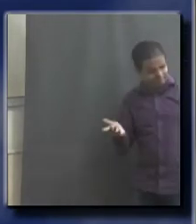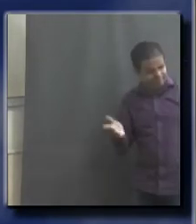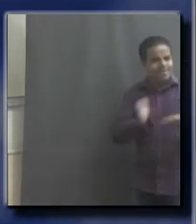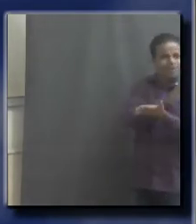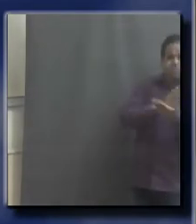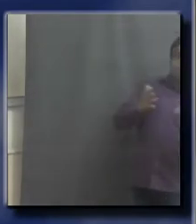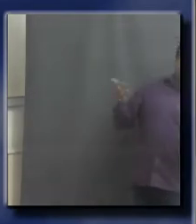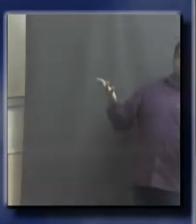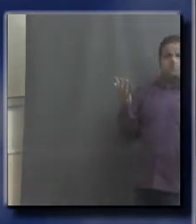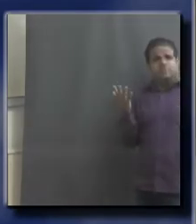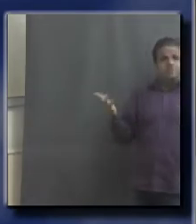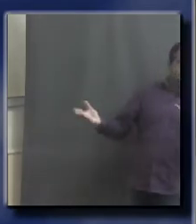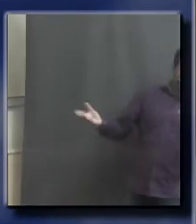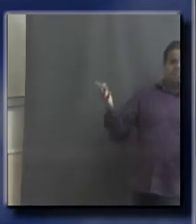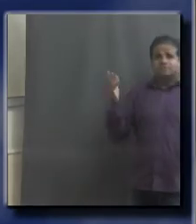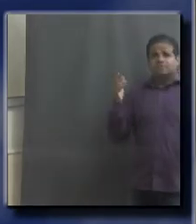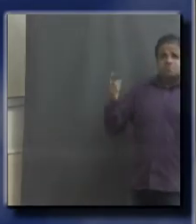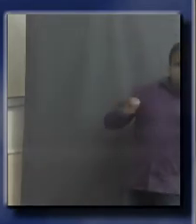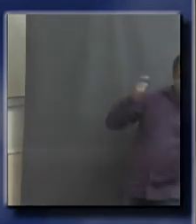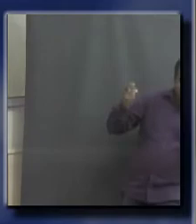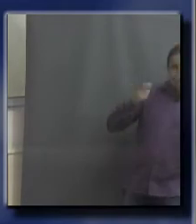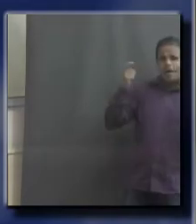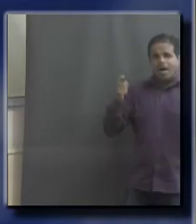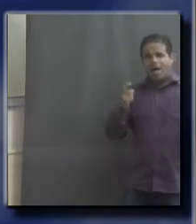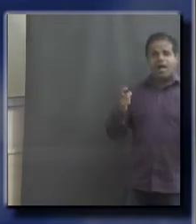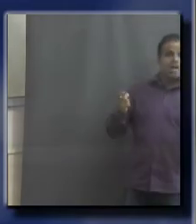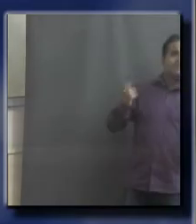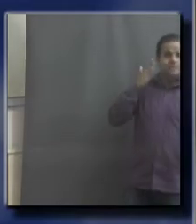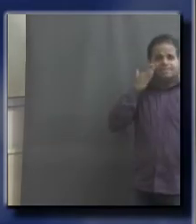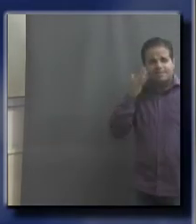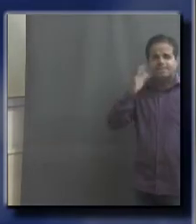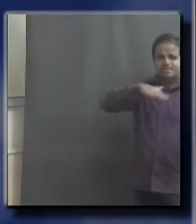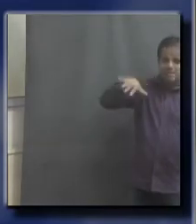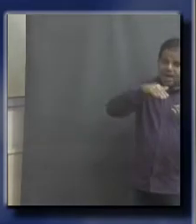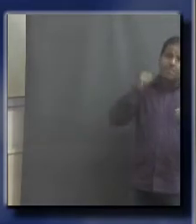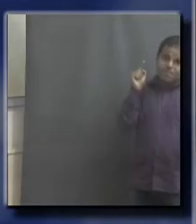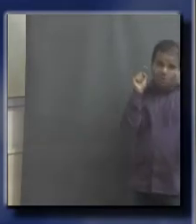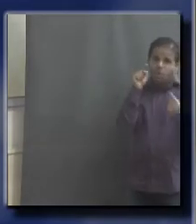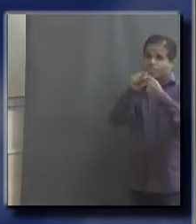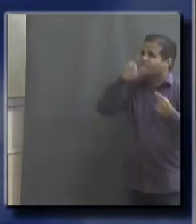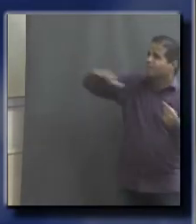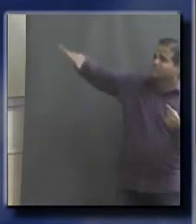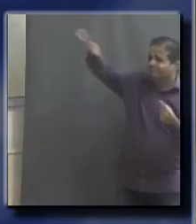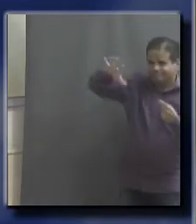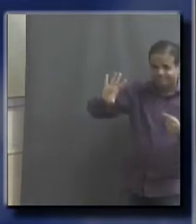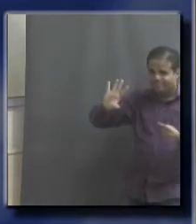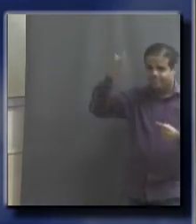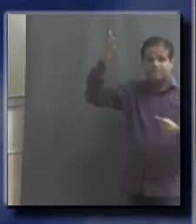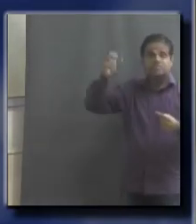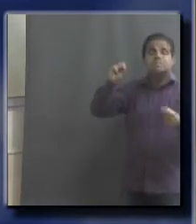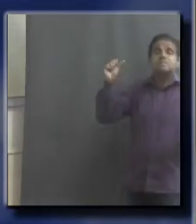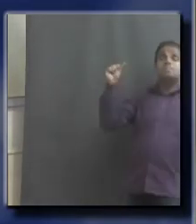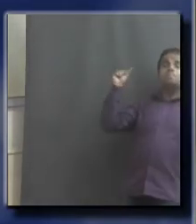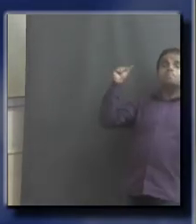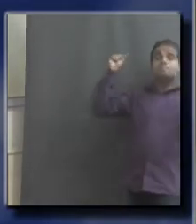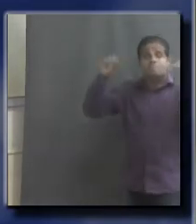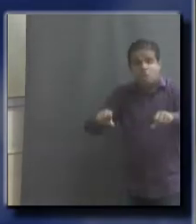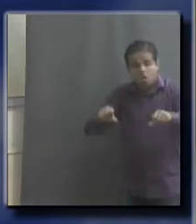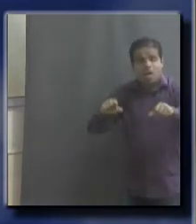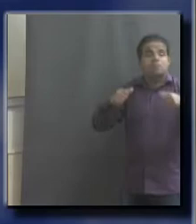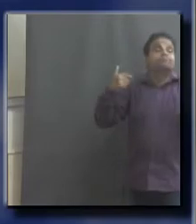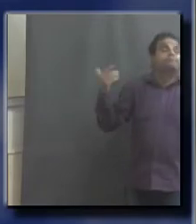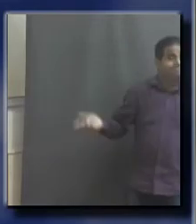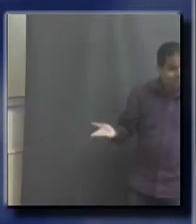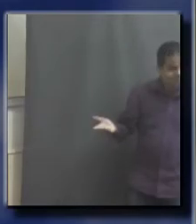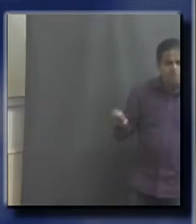que é muito concreto, não é persecutório, ele tem a ver com a realidade. E se piorar? Né? De onde vem